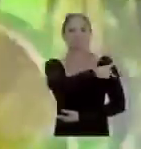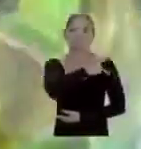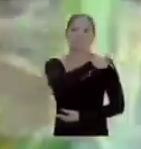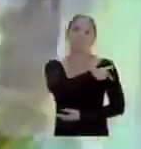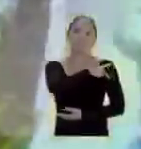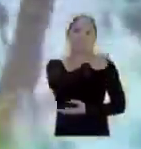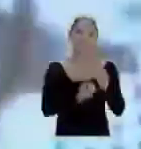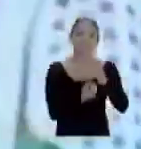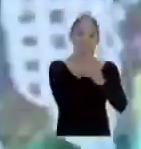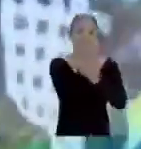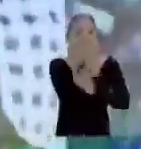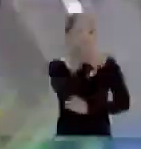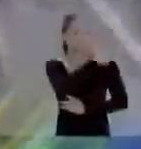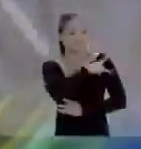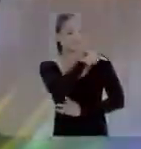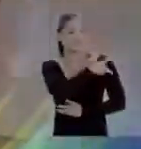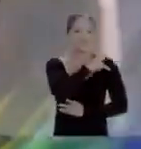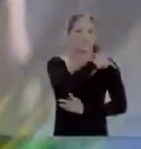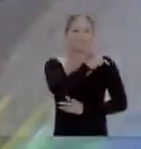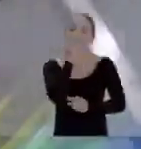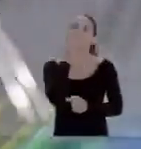vendo a pátria pedir